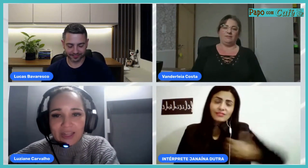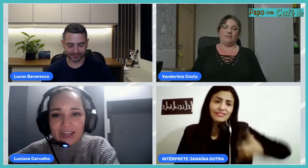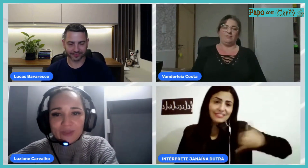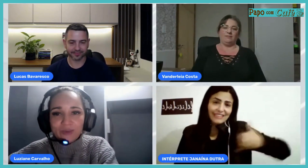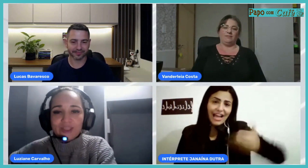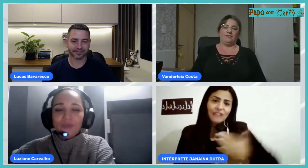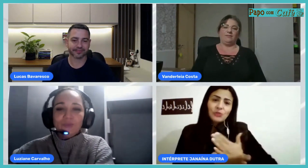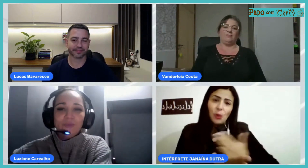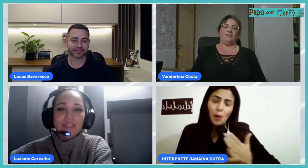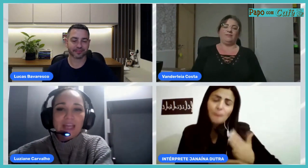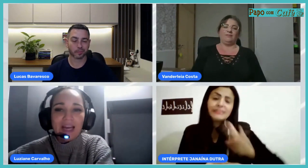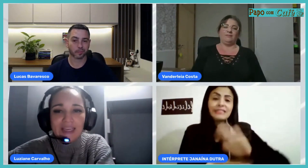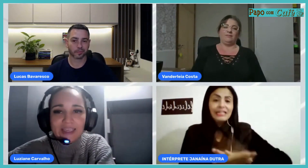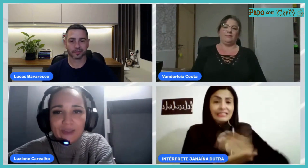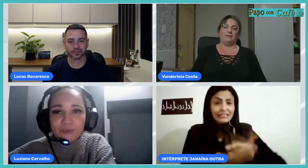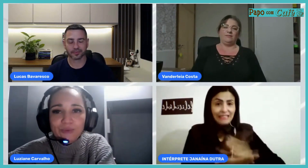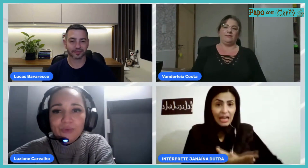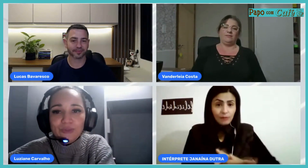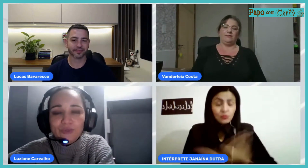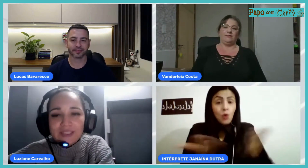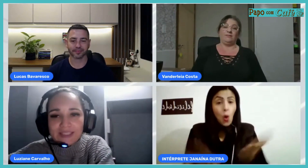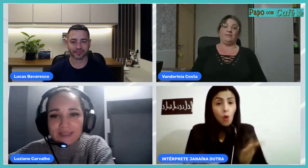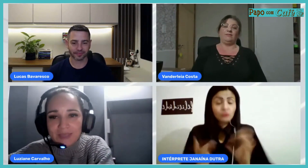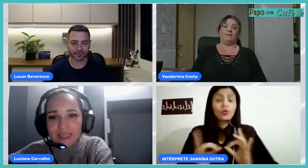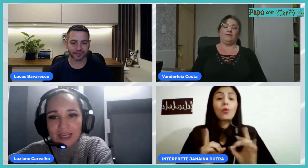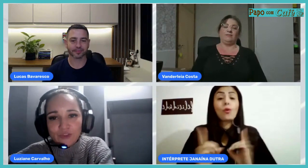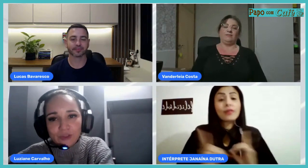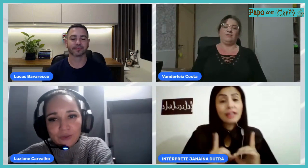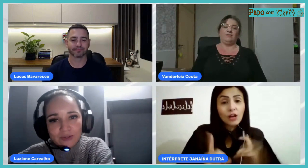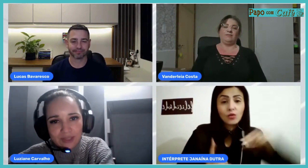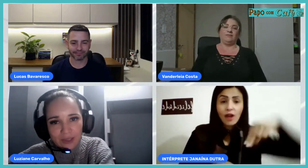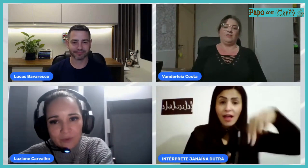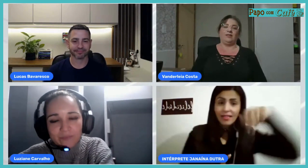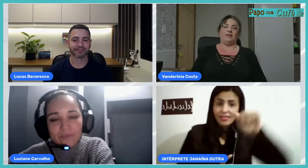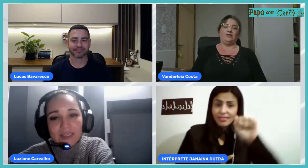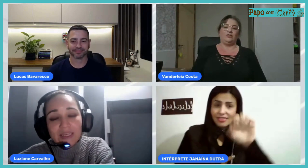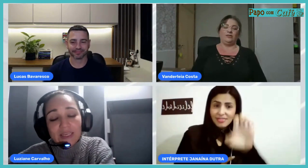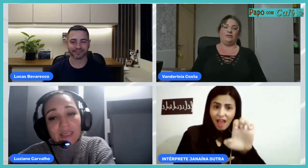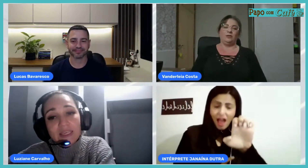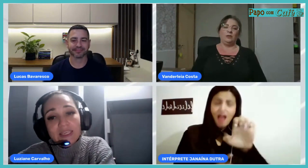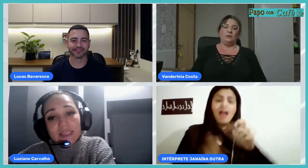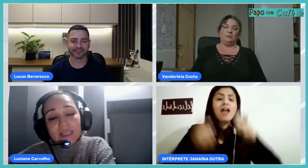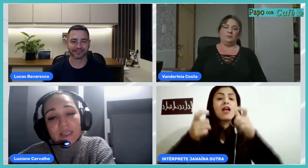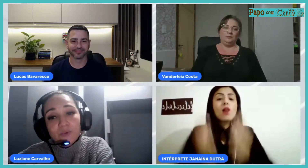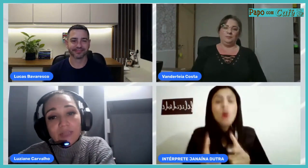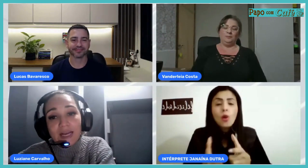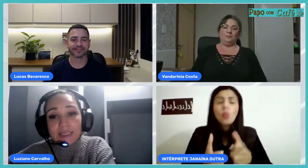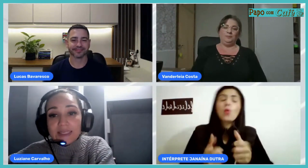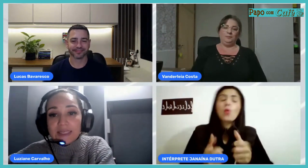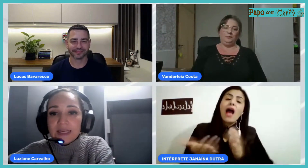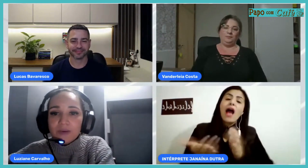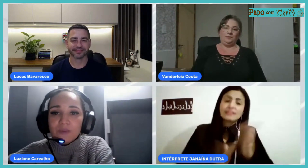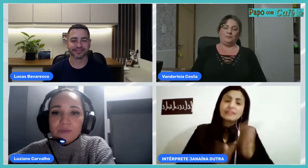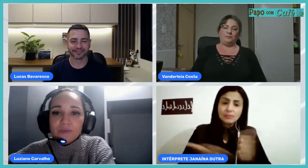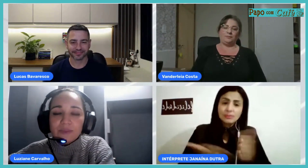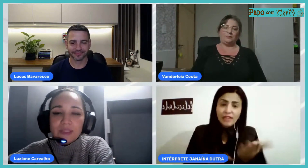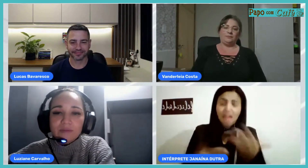sou coordenadora do NAI, que é o Núcleo de Acessibilidade e Inclusão, e o NAI